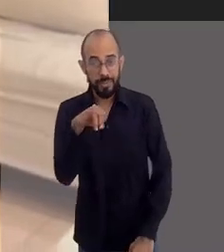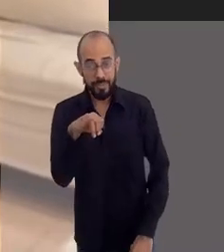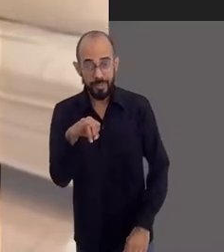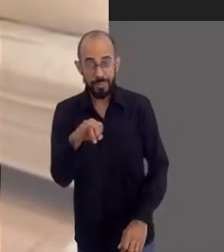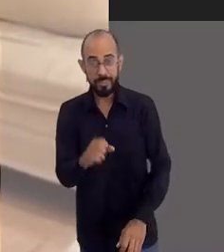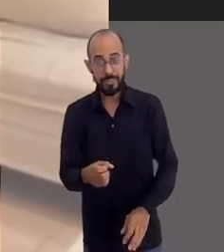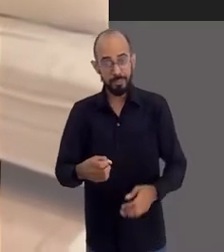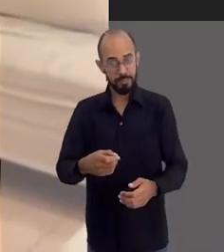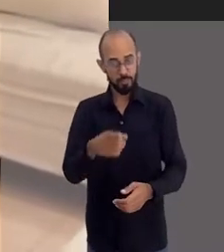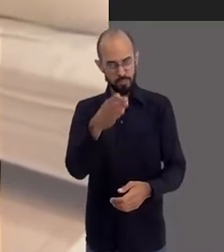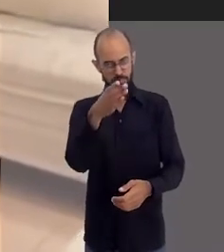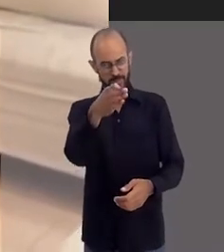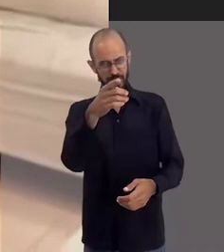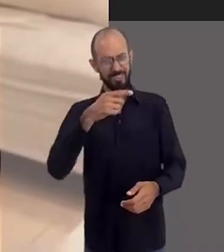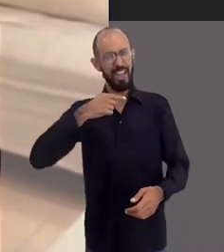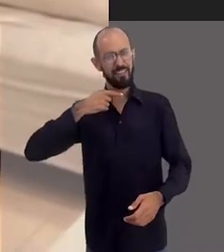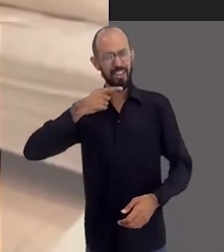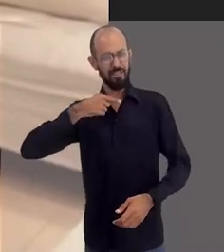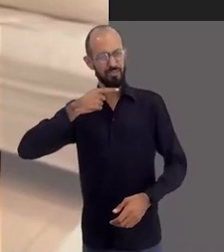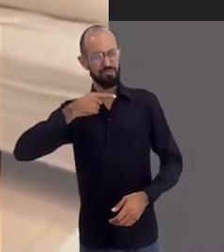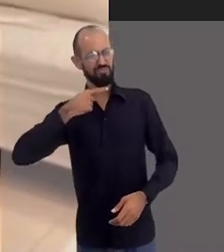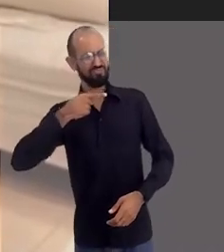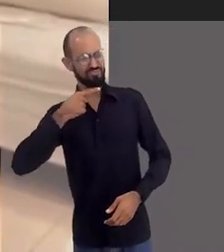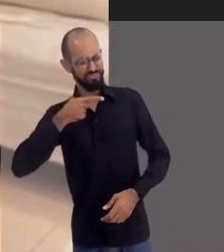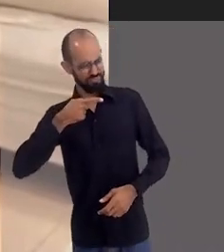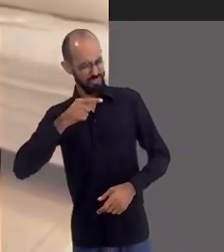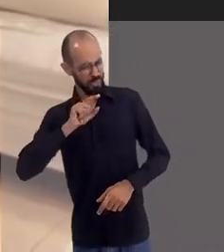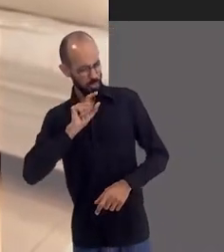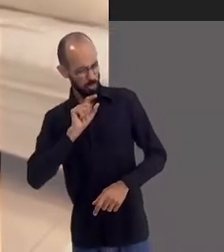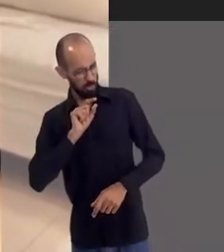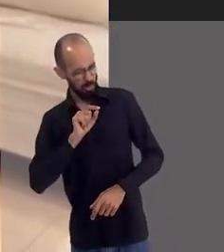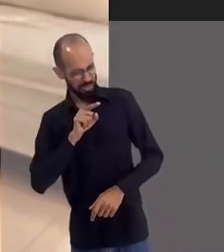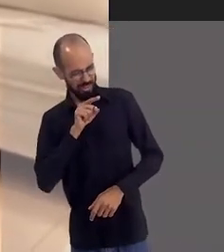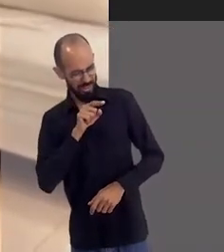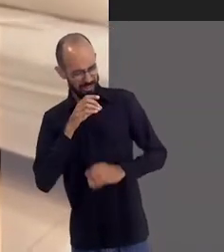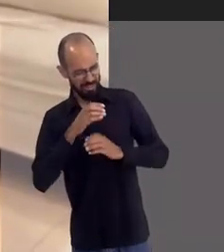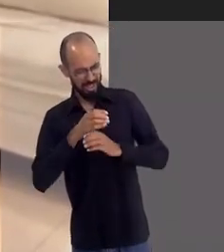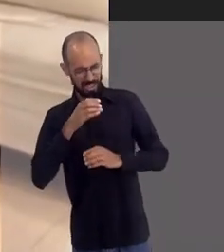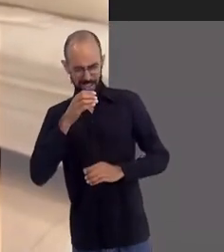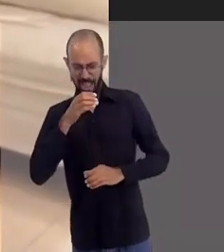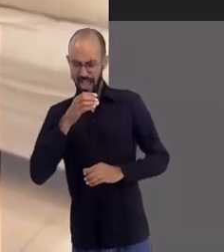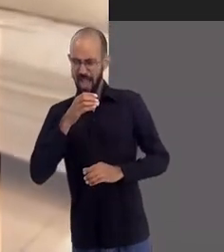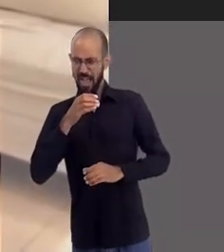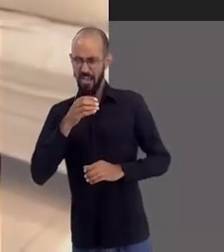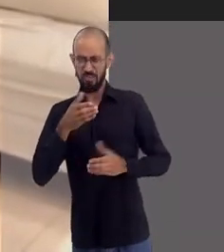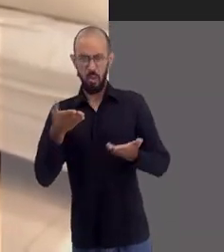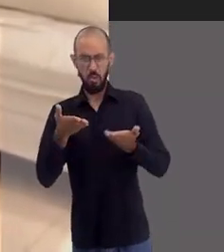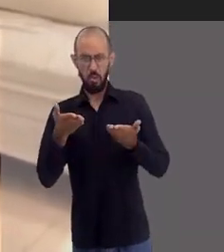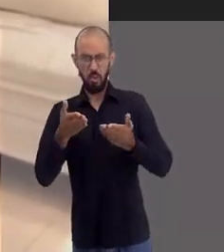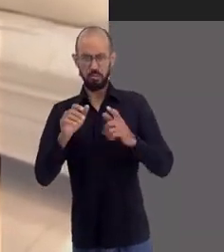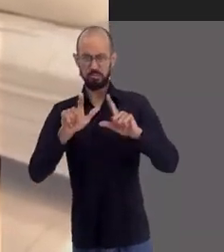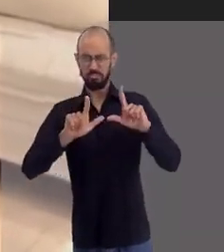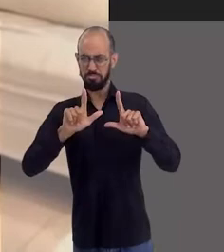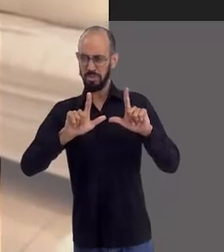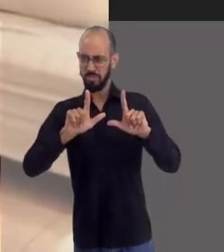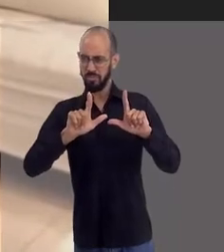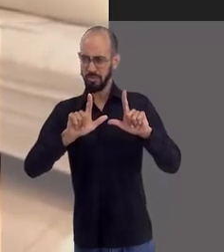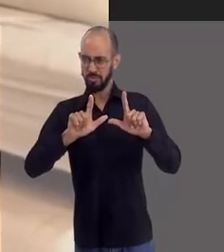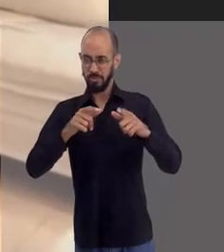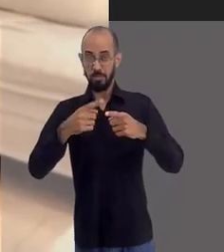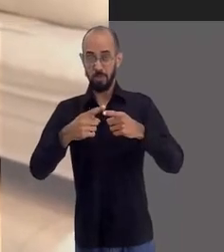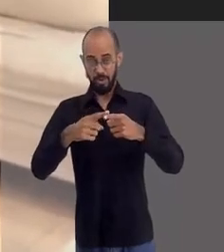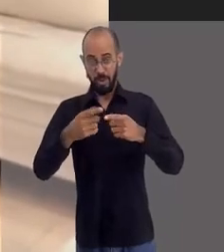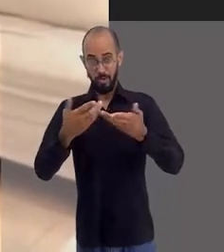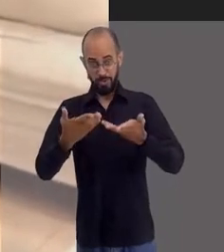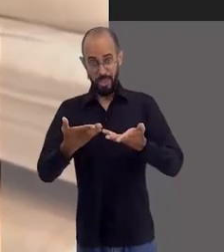o olá você deve estar se perguntando porque que eu tô com essa garrafa numa programa de hoje porque eu